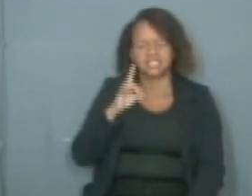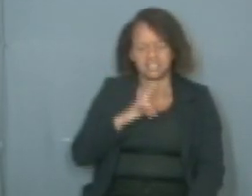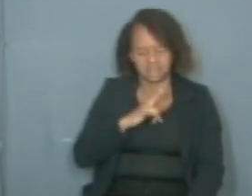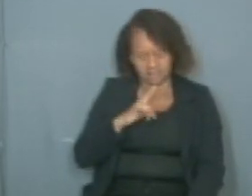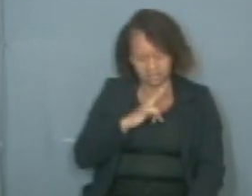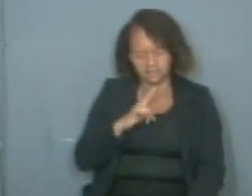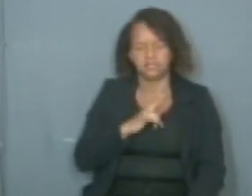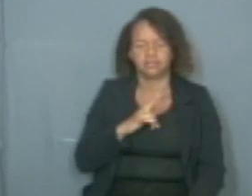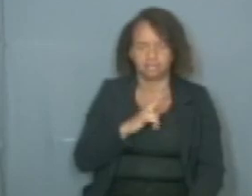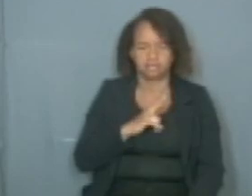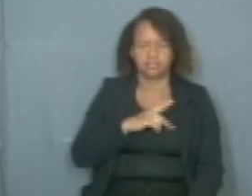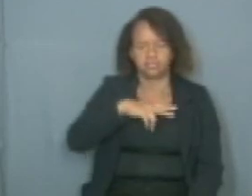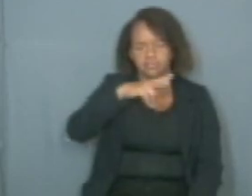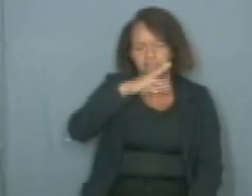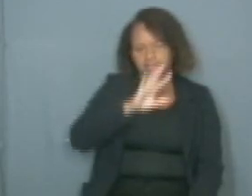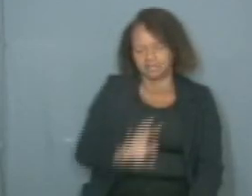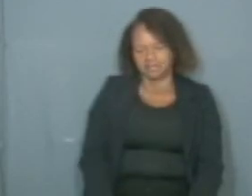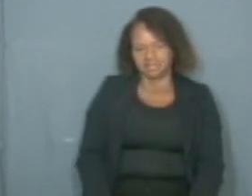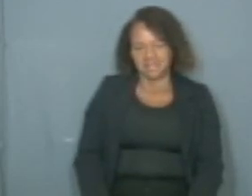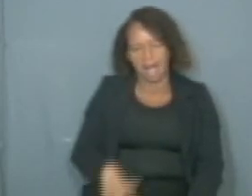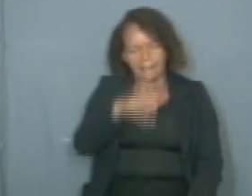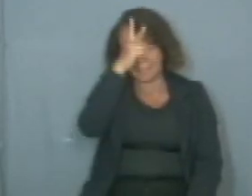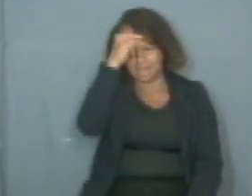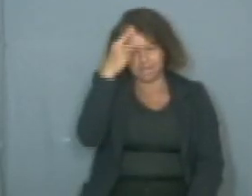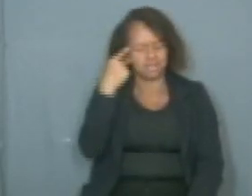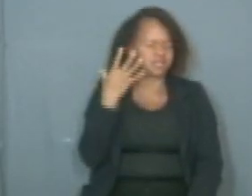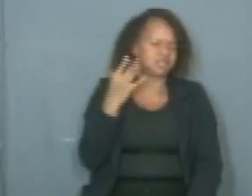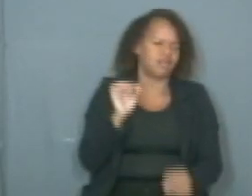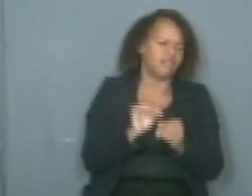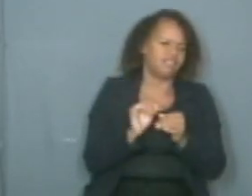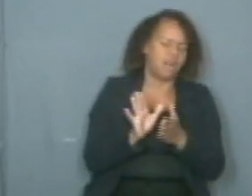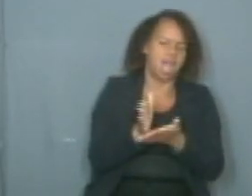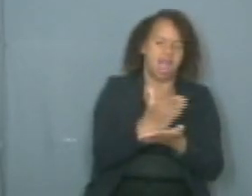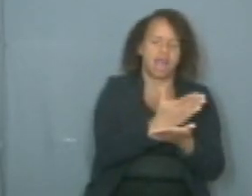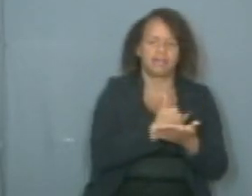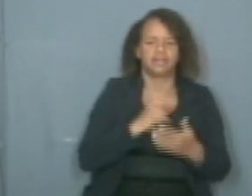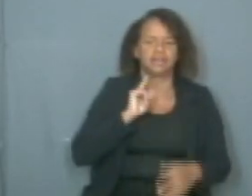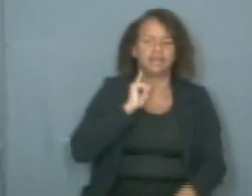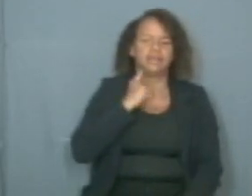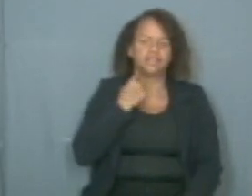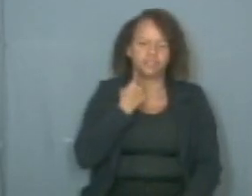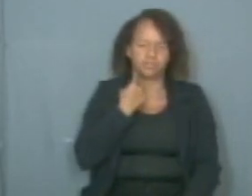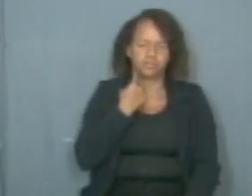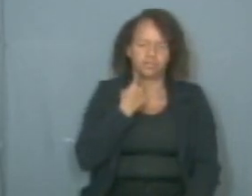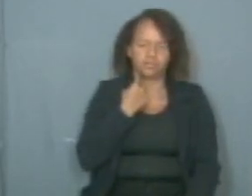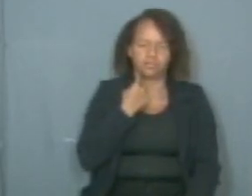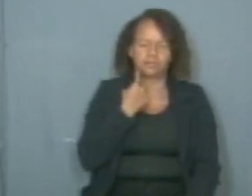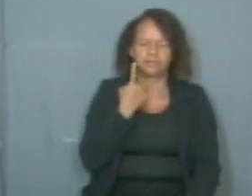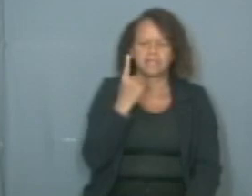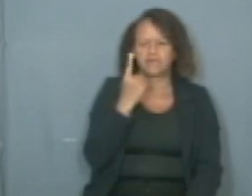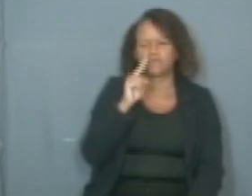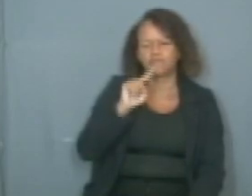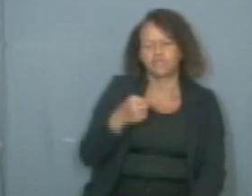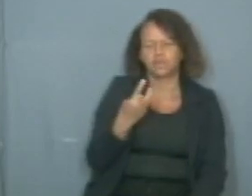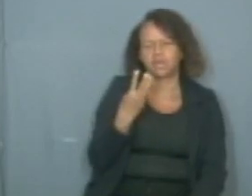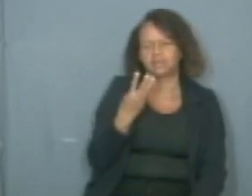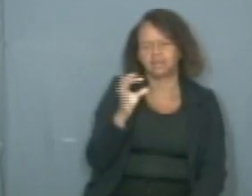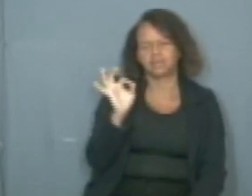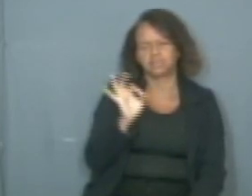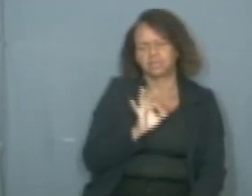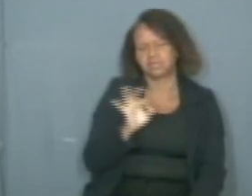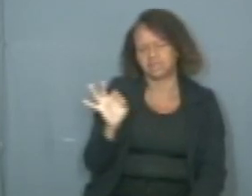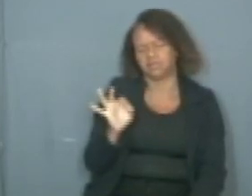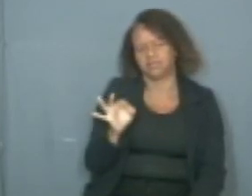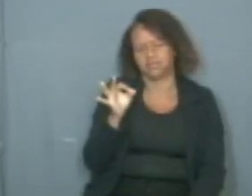existe, a prefeitura só faz o recolhimento de lixo de 1,3% do que deveria